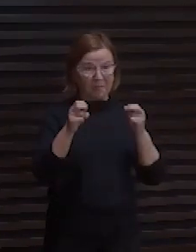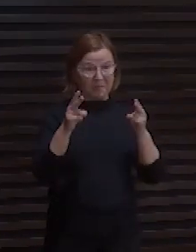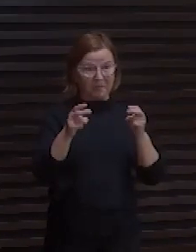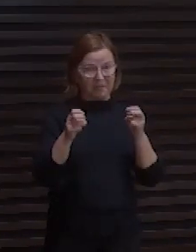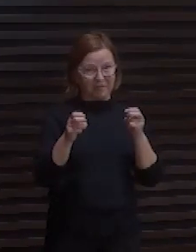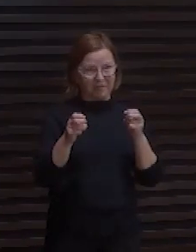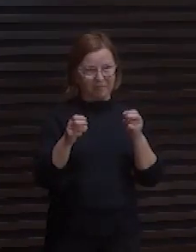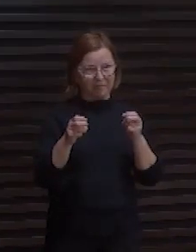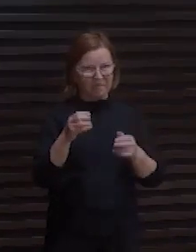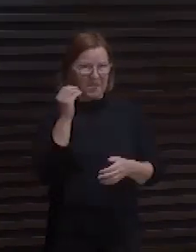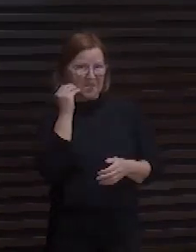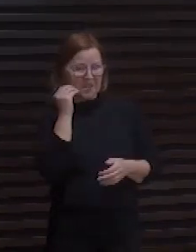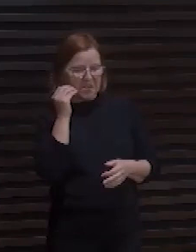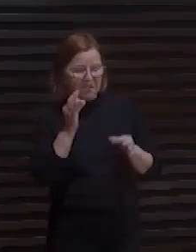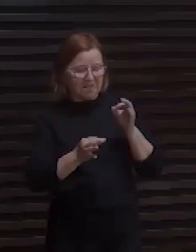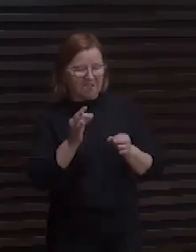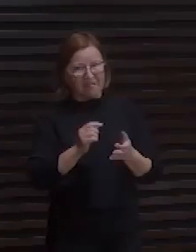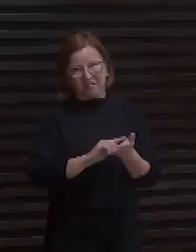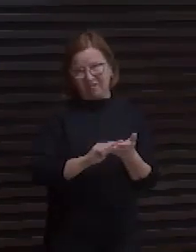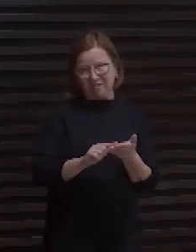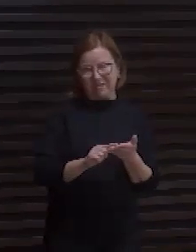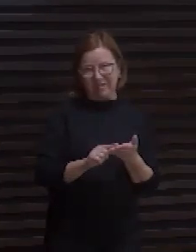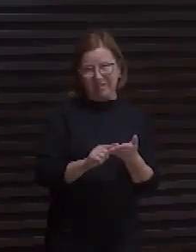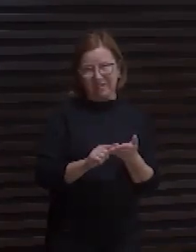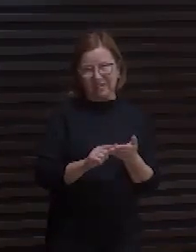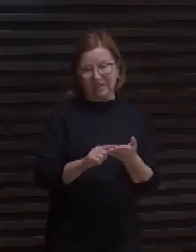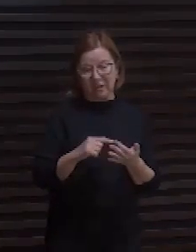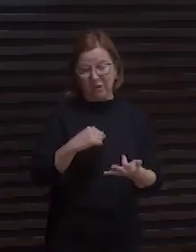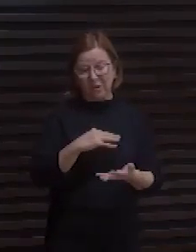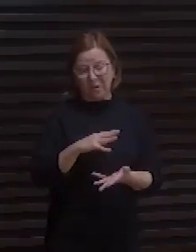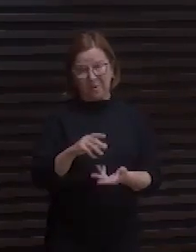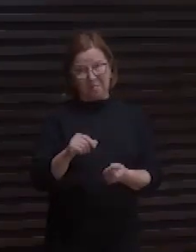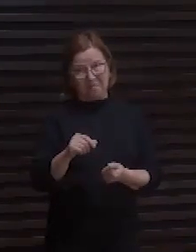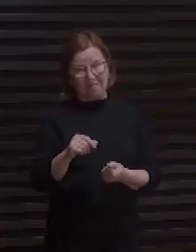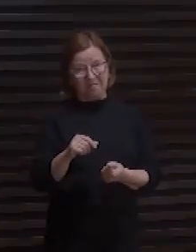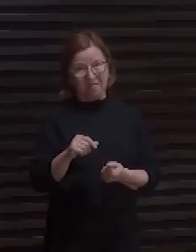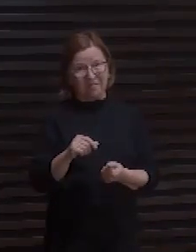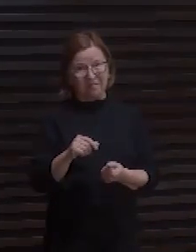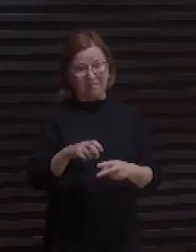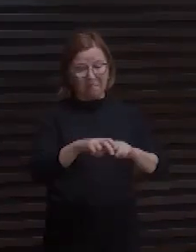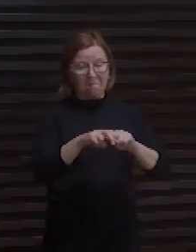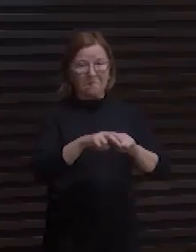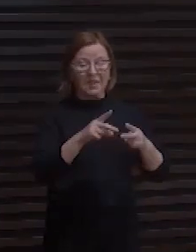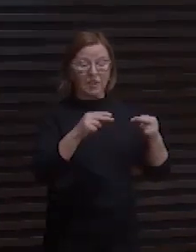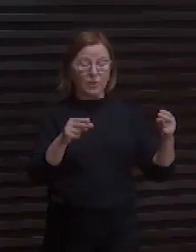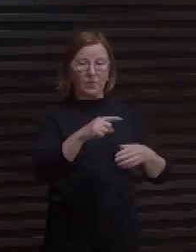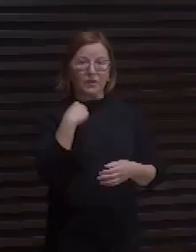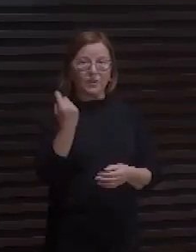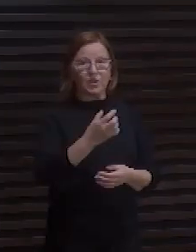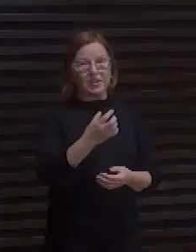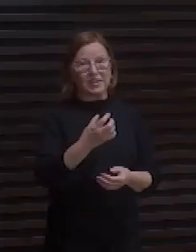tentando justificar o culto a Deus com aquilo que nós sentimos?